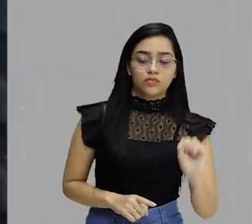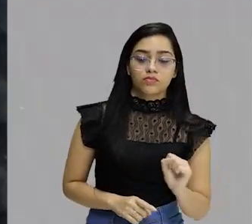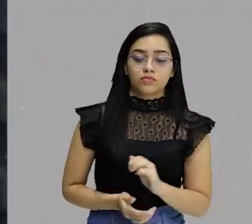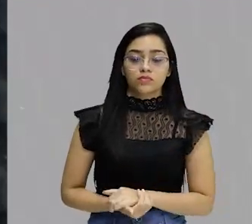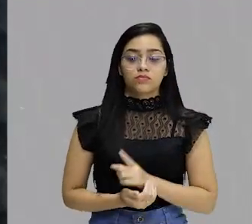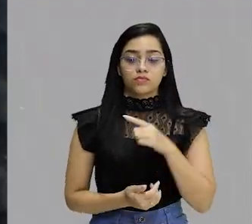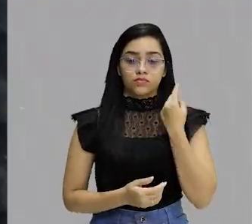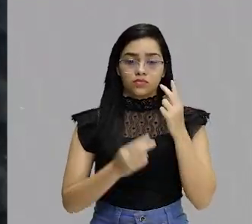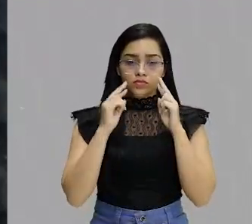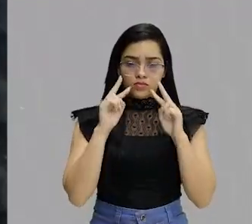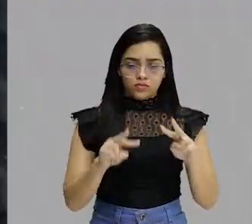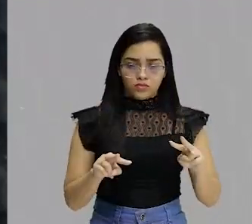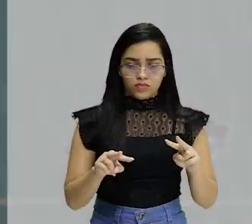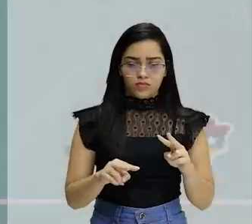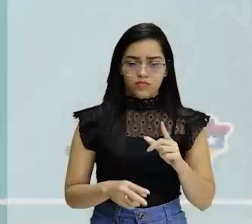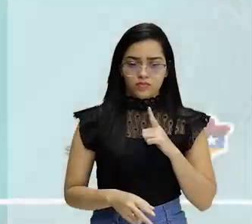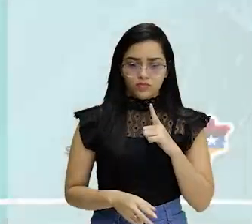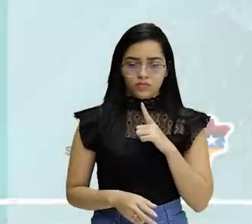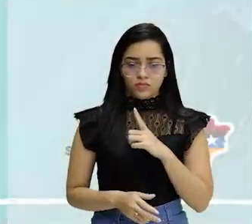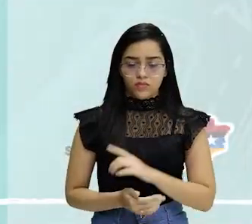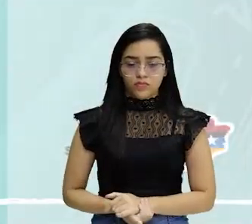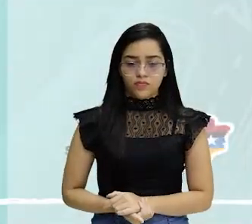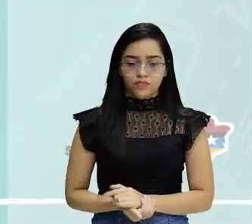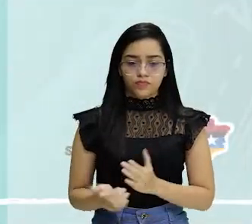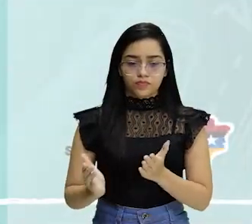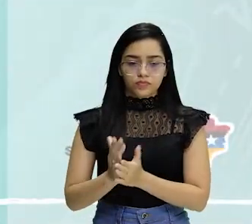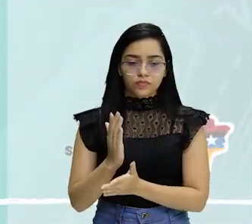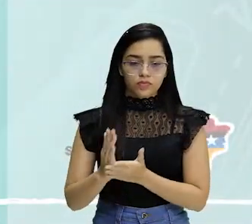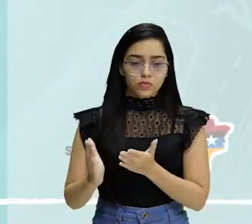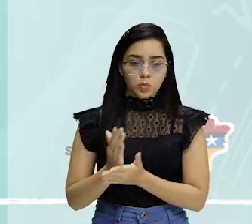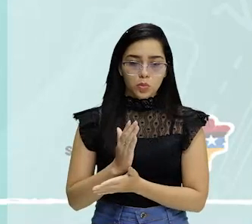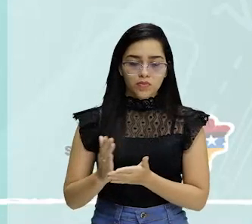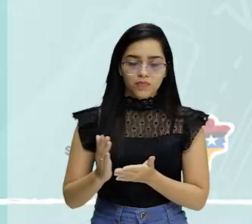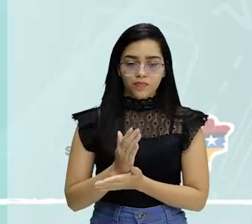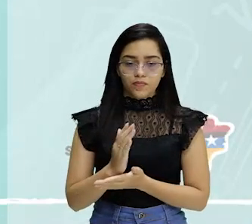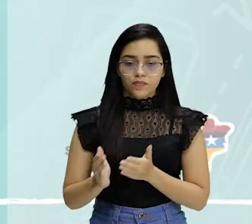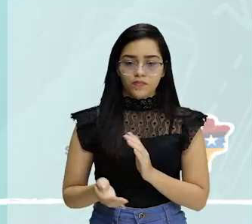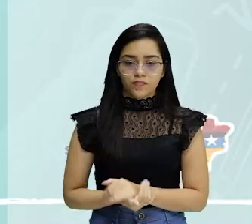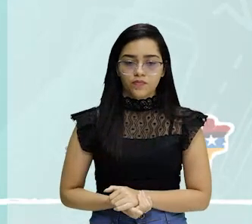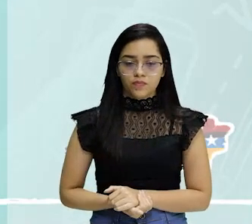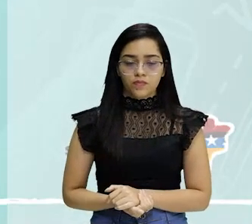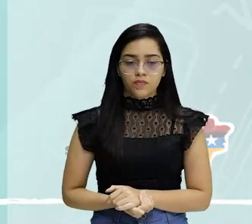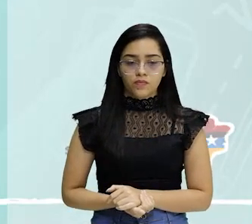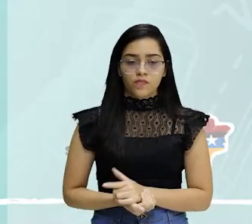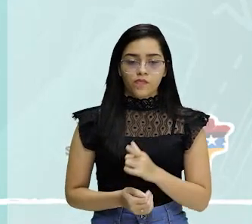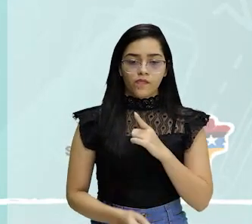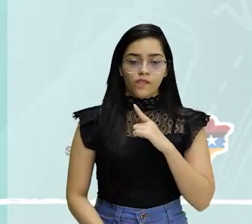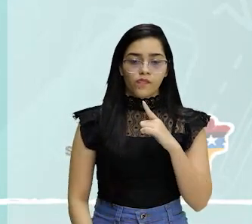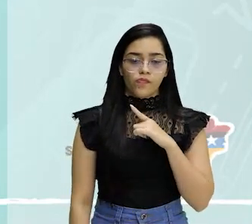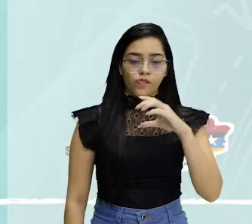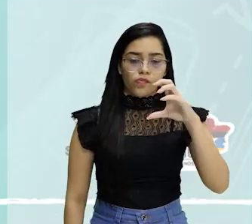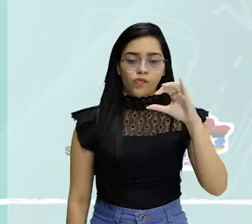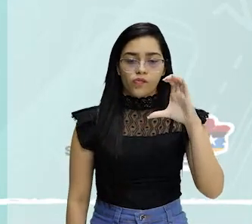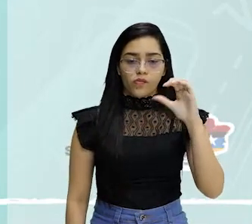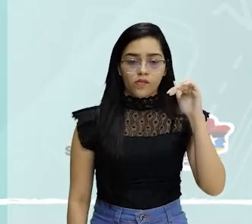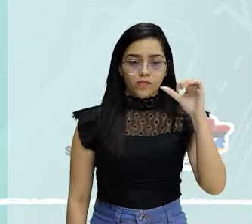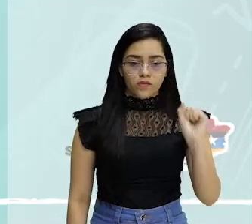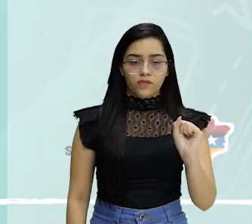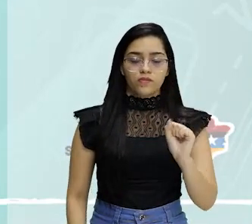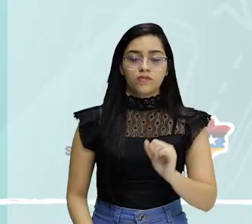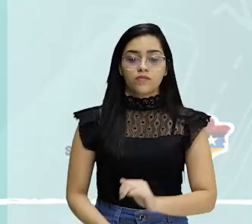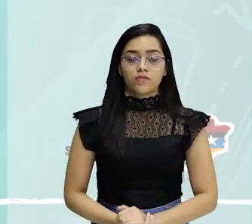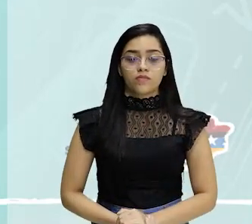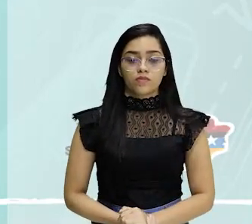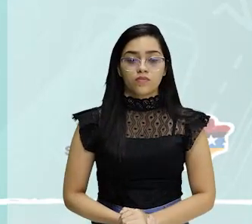nós vamos aqui ver alguma dessas classificações, né? A primeira classificação das gimnospermas, nós temos aqui